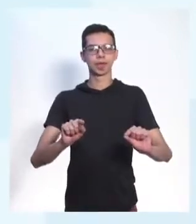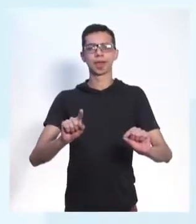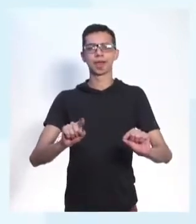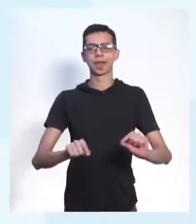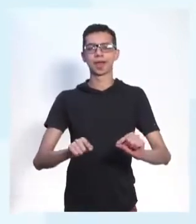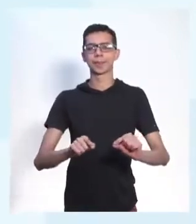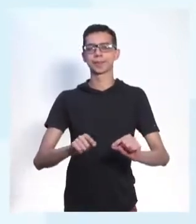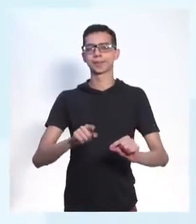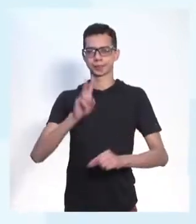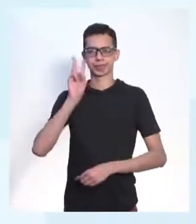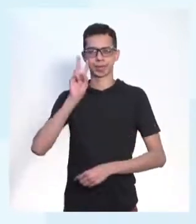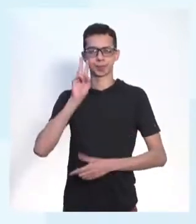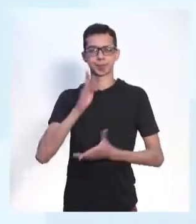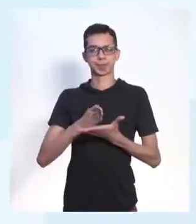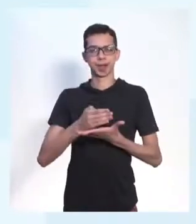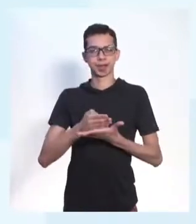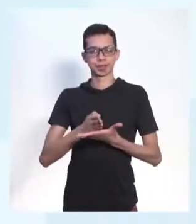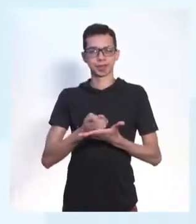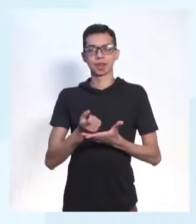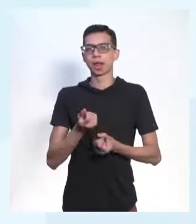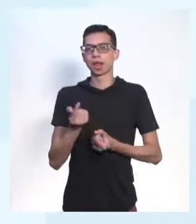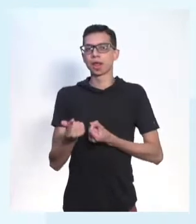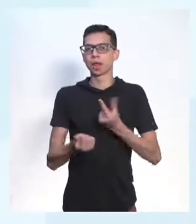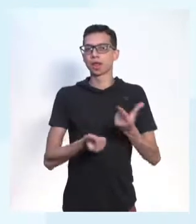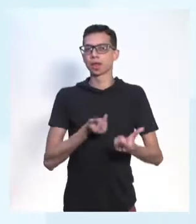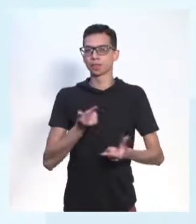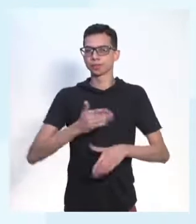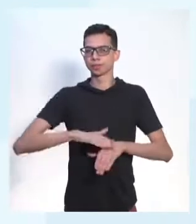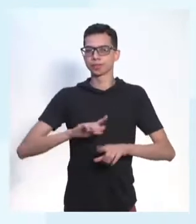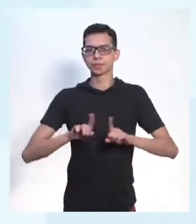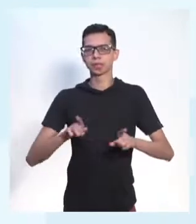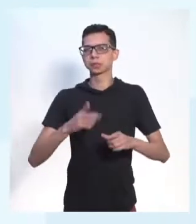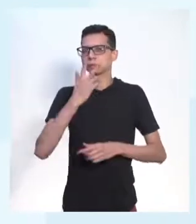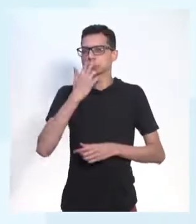batata lá que algumas pessoas fizeram, mas não funcionou